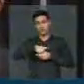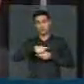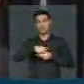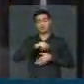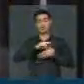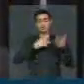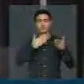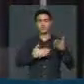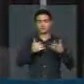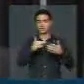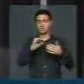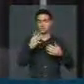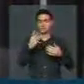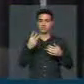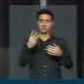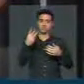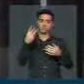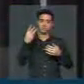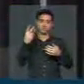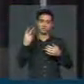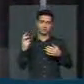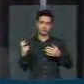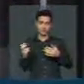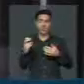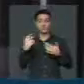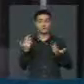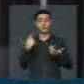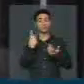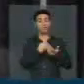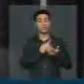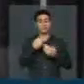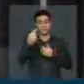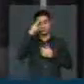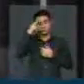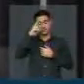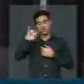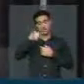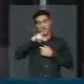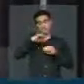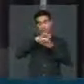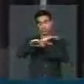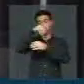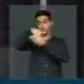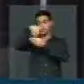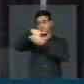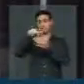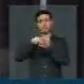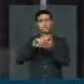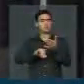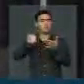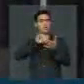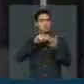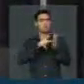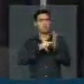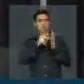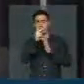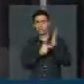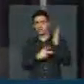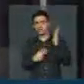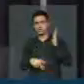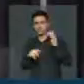requerimento é o 10.325. Então, na segunda-feira, nós vamos ter a votação desse importante projeto aqui